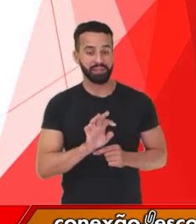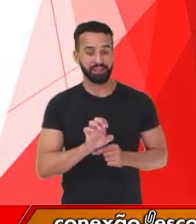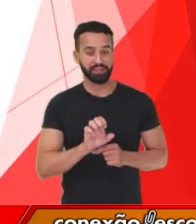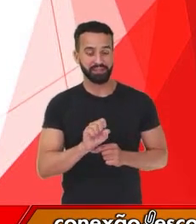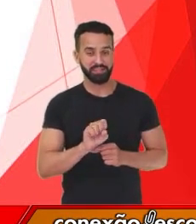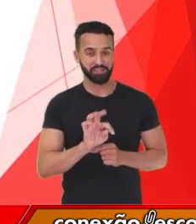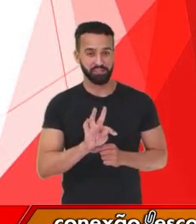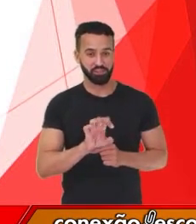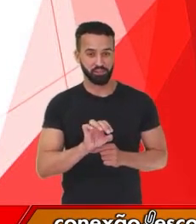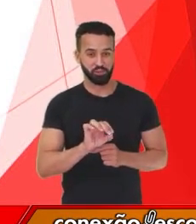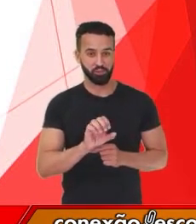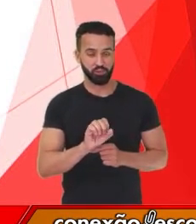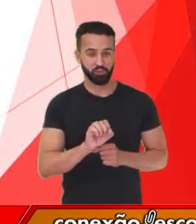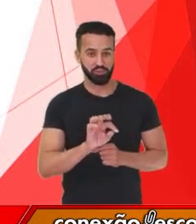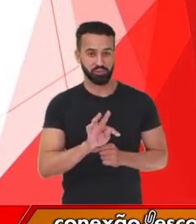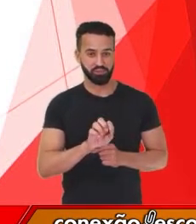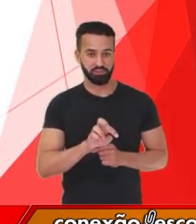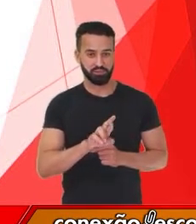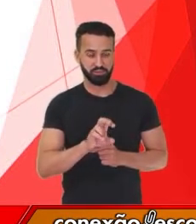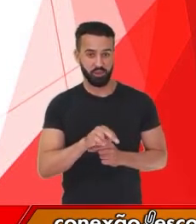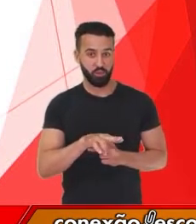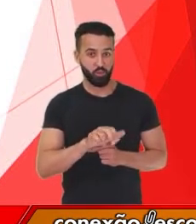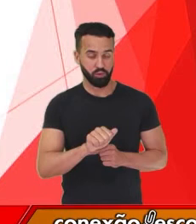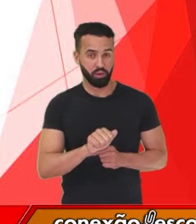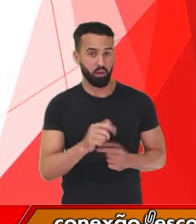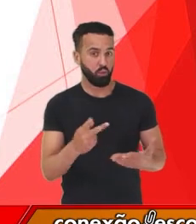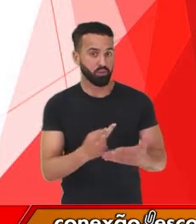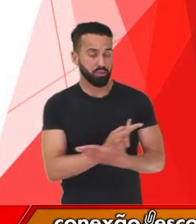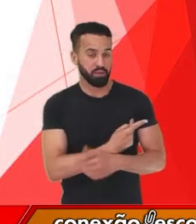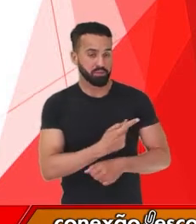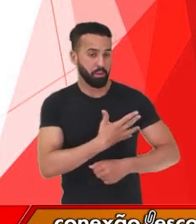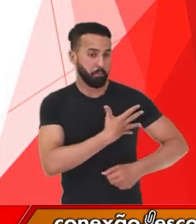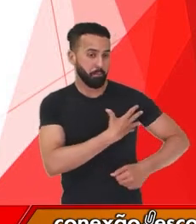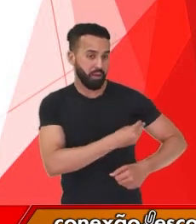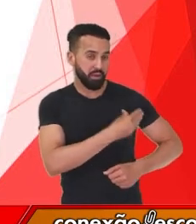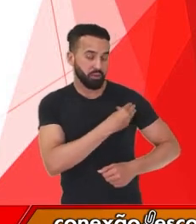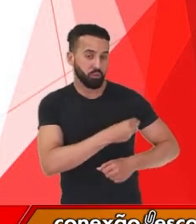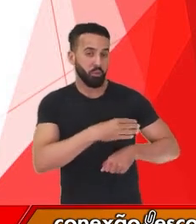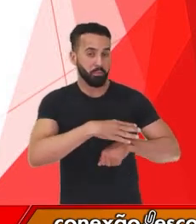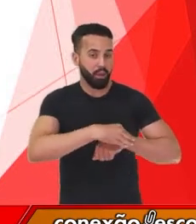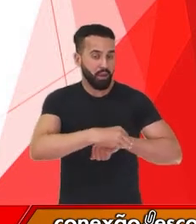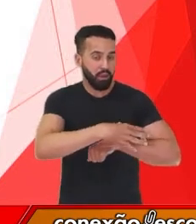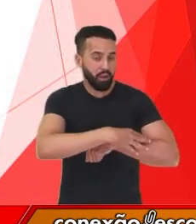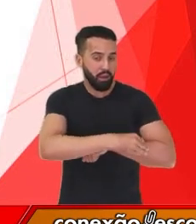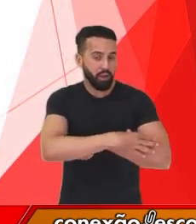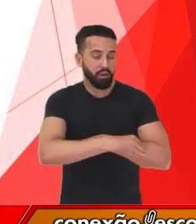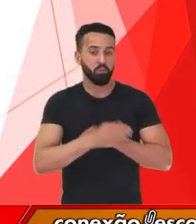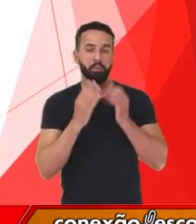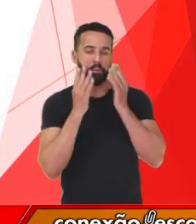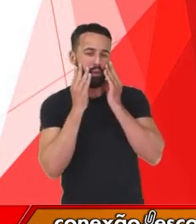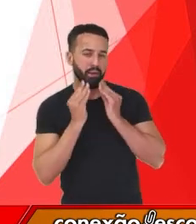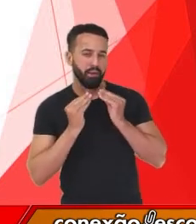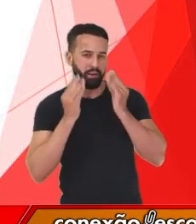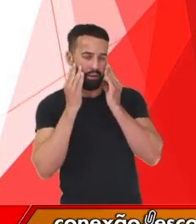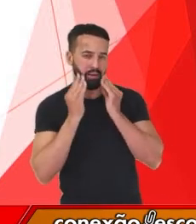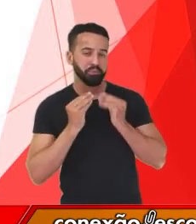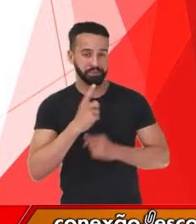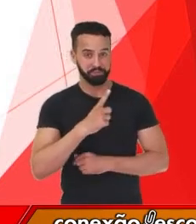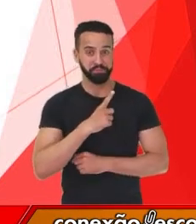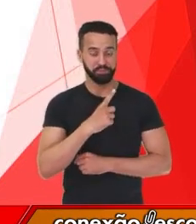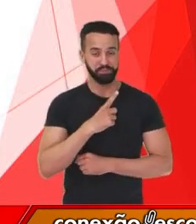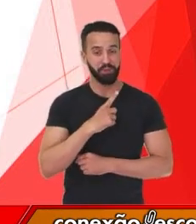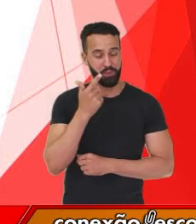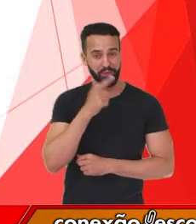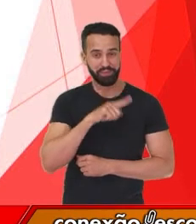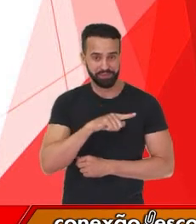por sua vez propicia o surgimento de pelos, como nas axilas, os pelos da barba, e